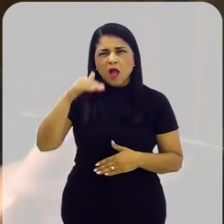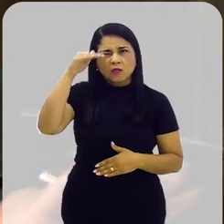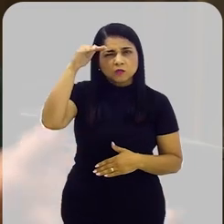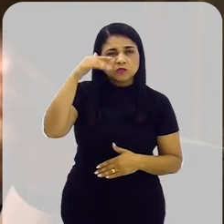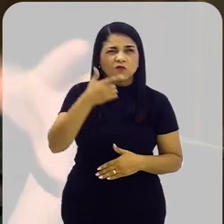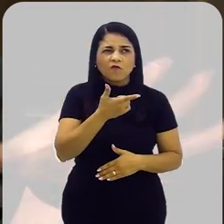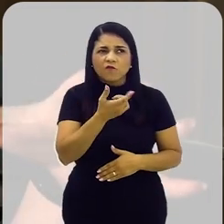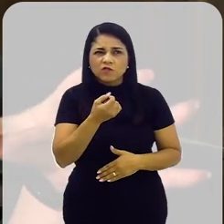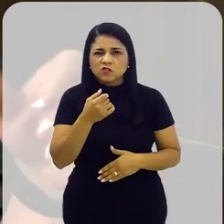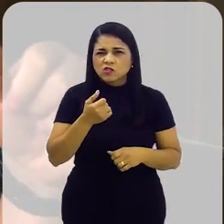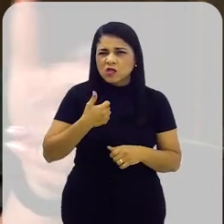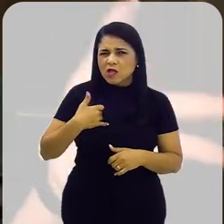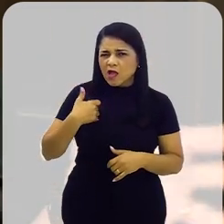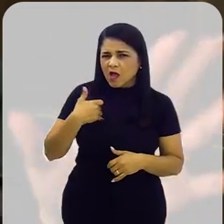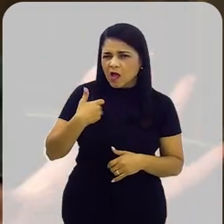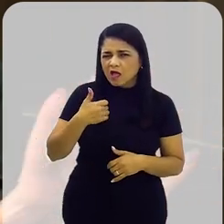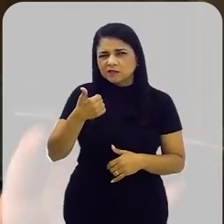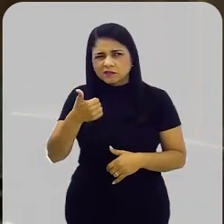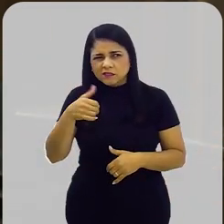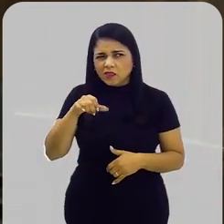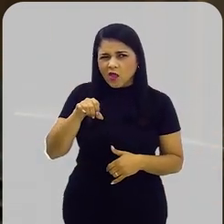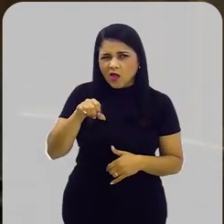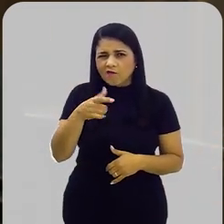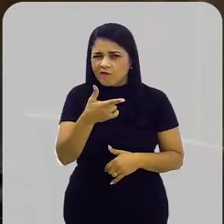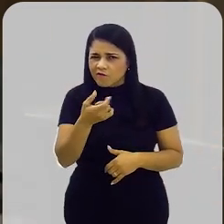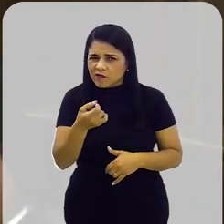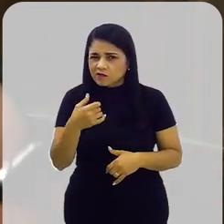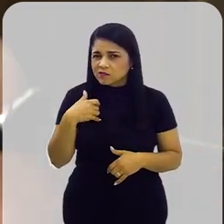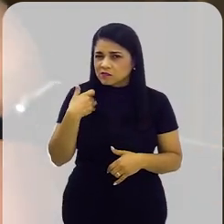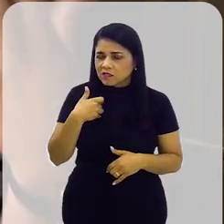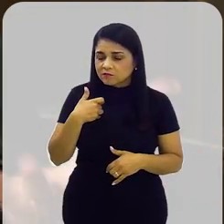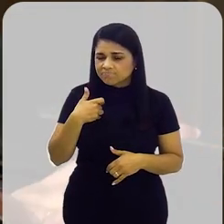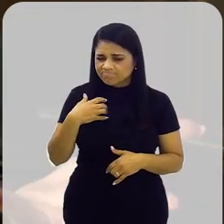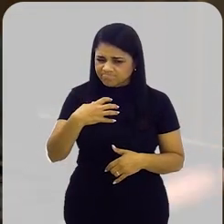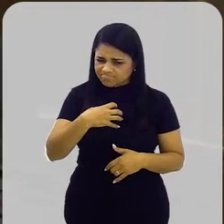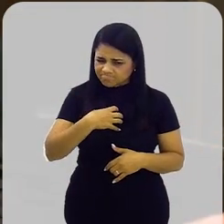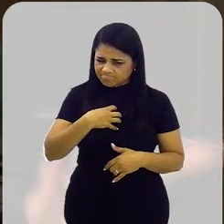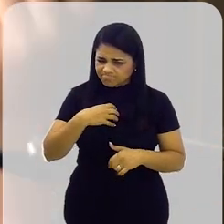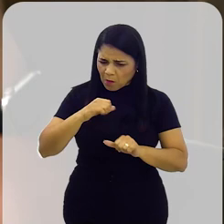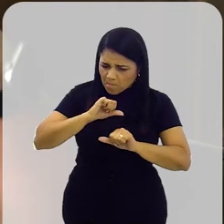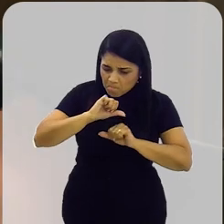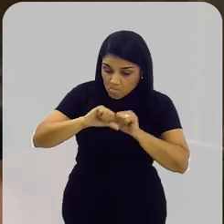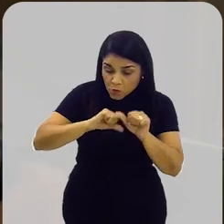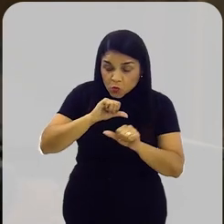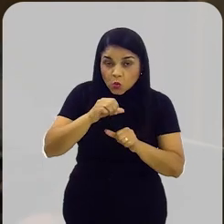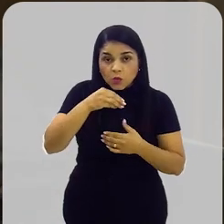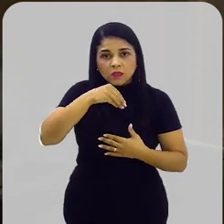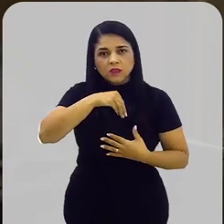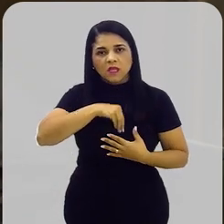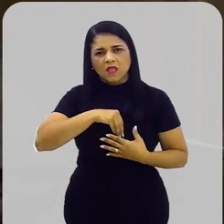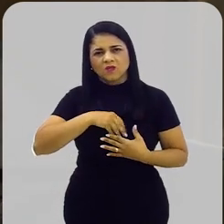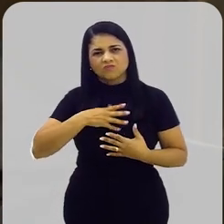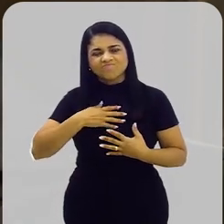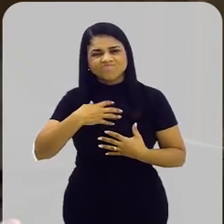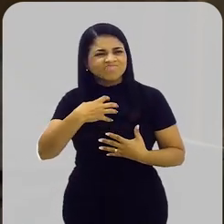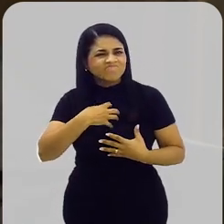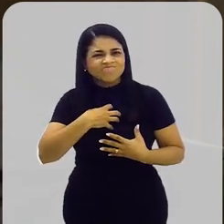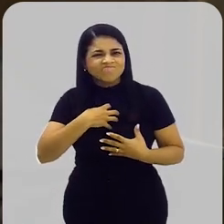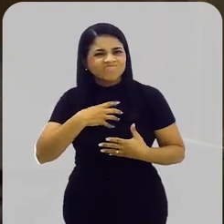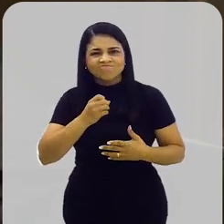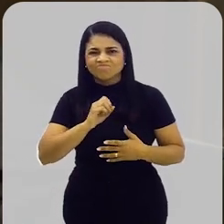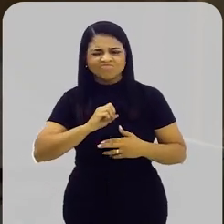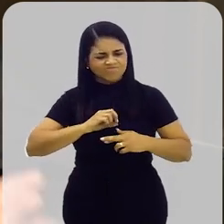para os meus 20 anos, mais ou menos, 19, 20 anos, alguma coisa em mim mudou, né? Dentro de mim. Eu já não me